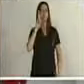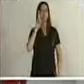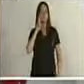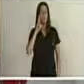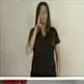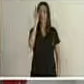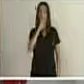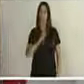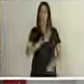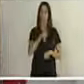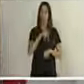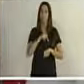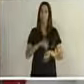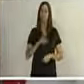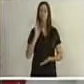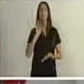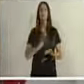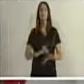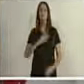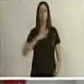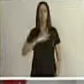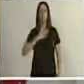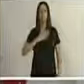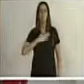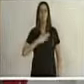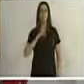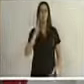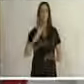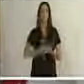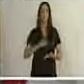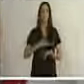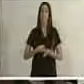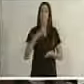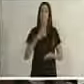refrisando, né, que longe de ser golpe, para mim, é só o impeachment previsto na Constituição.